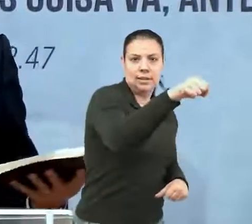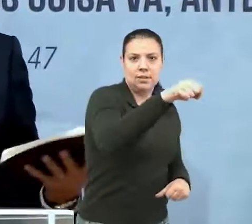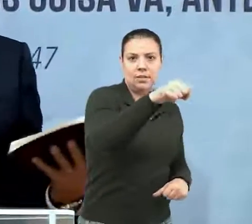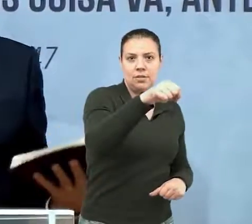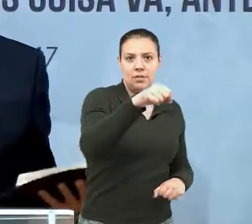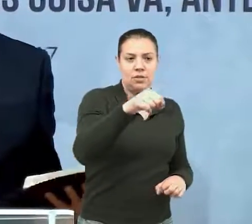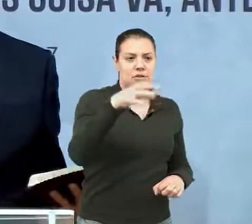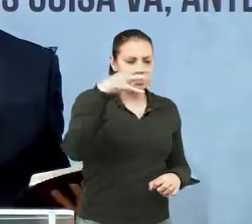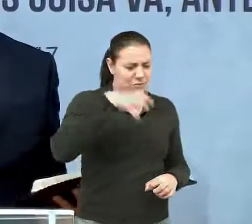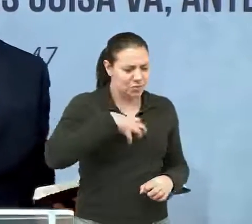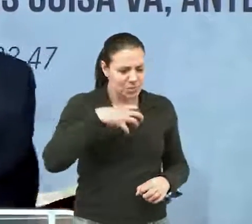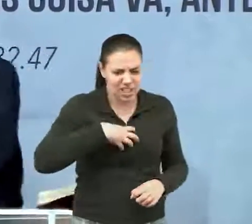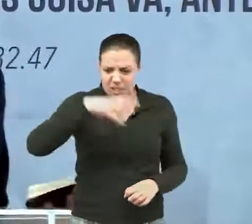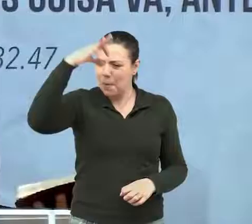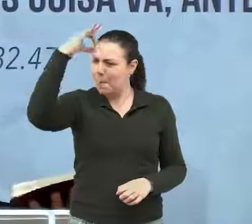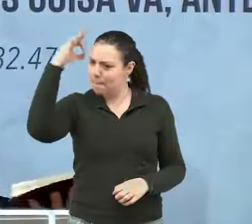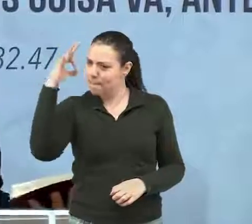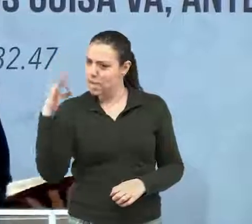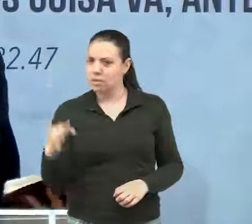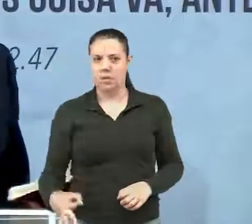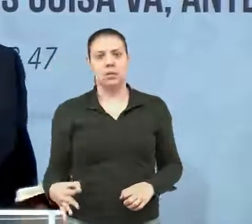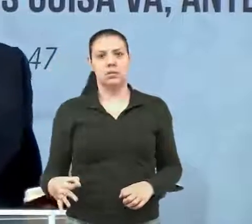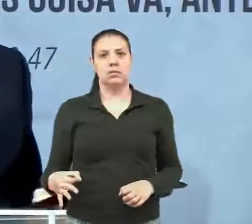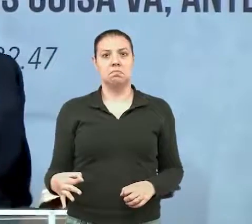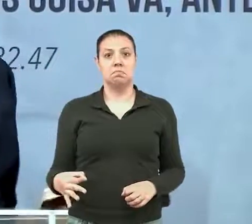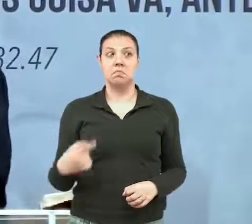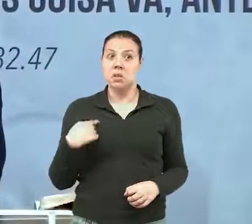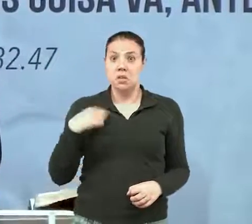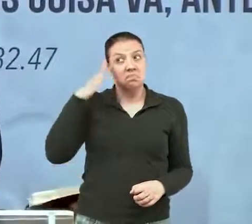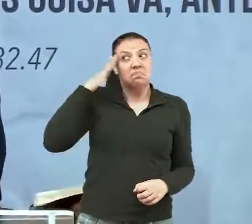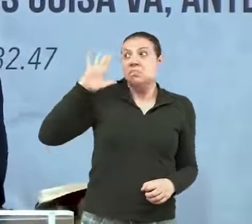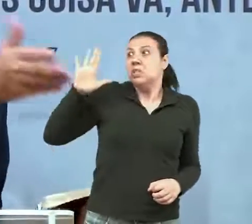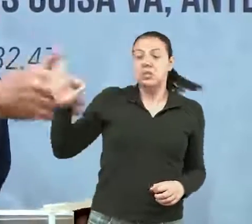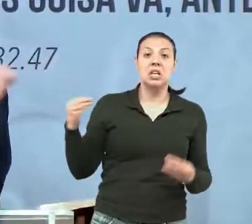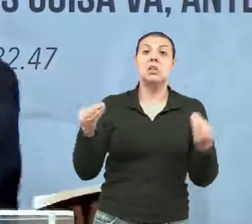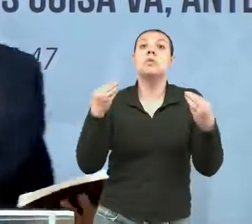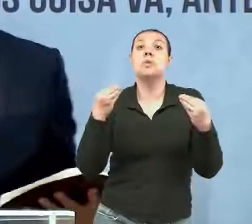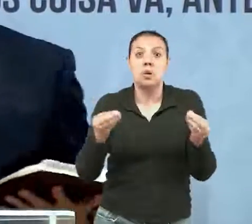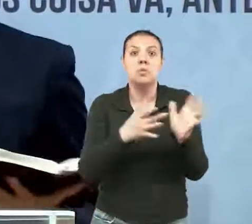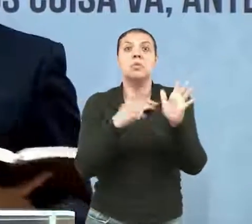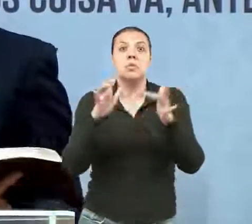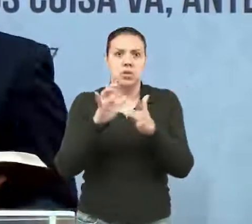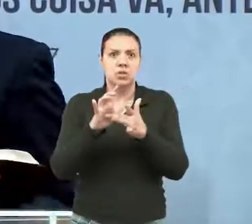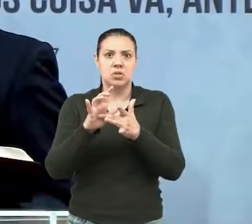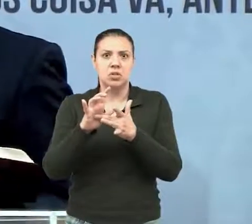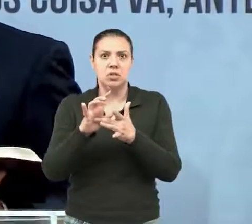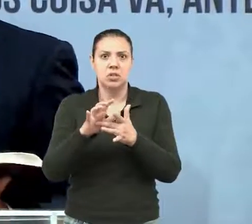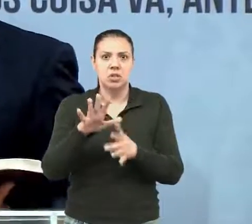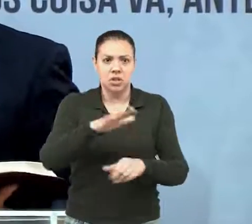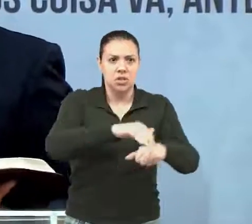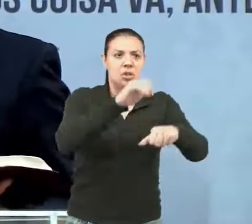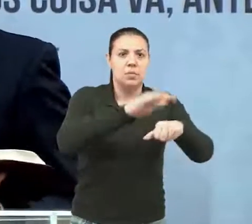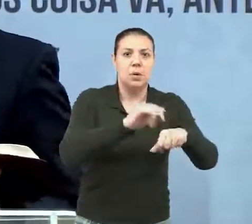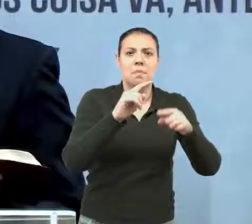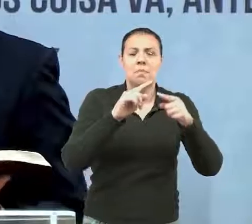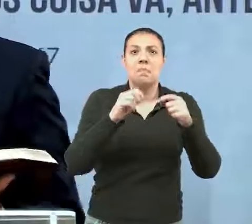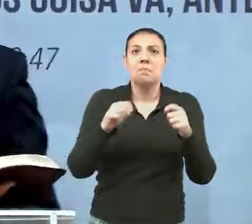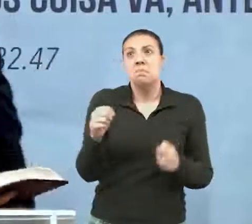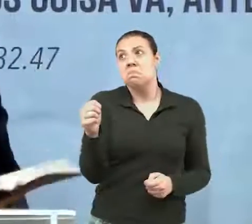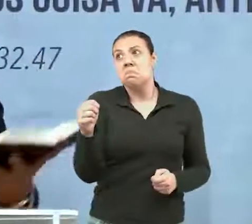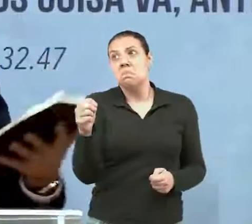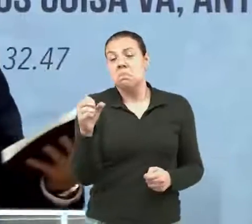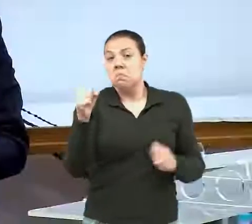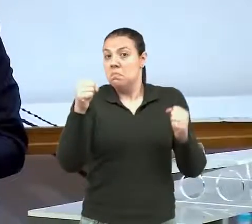como é que foi esse chamado, talvez alguns que estão me ouvindo aí, foram chamados no leito de morte, outros foram chamados dentro de